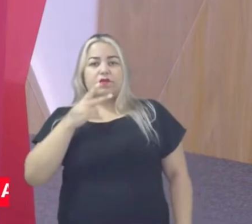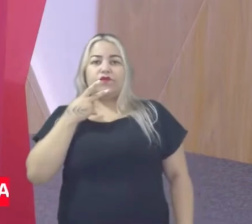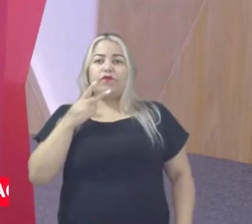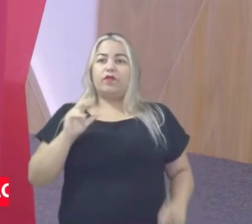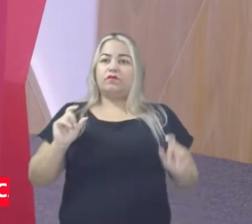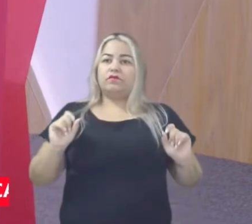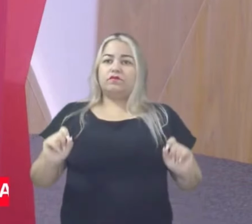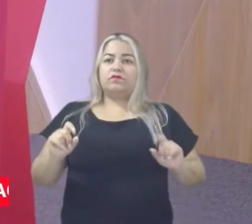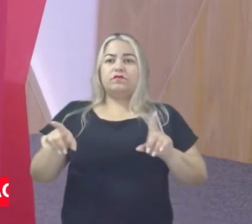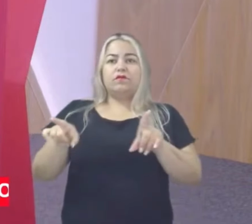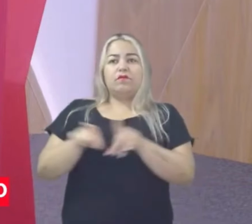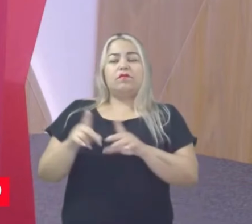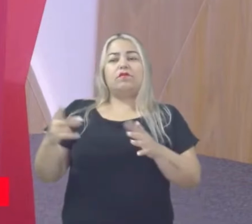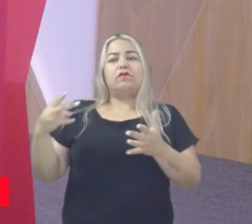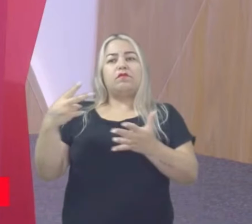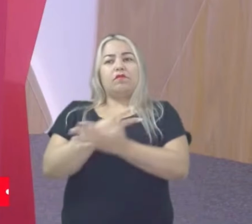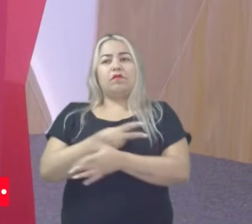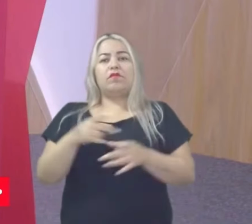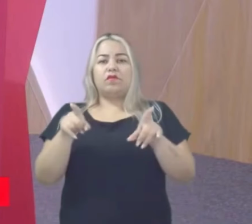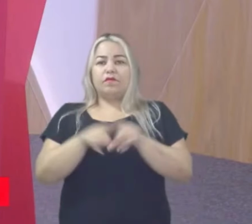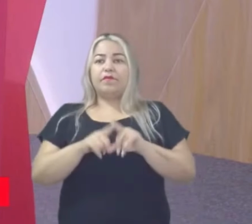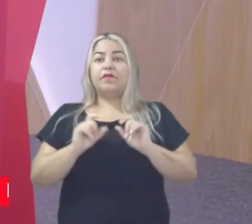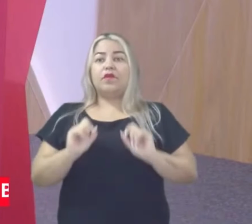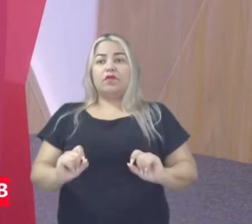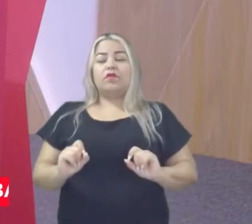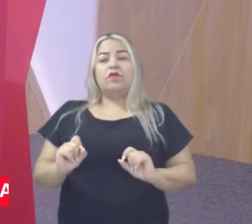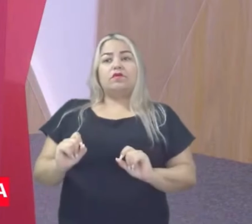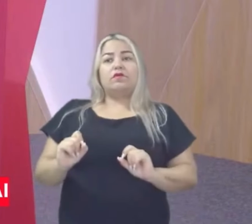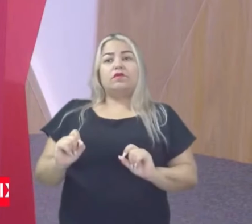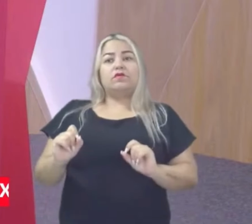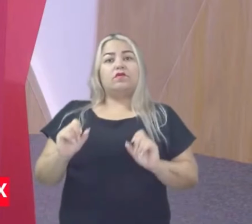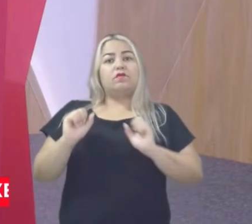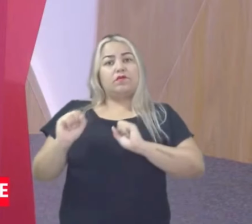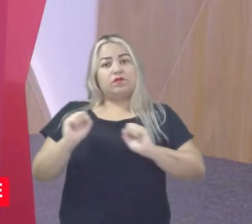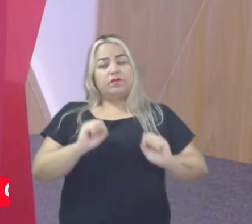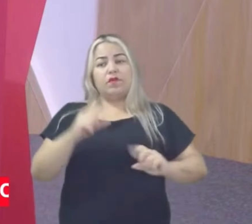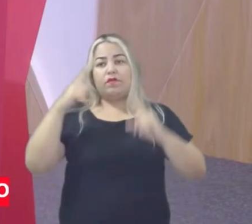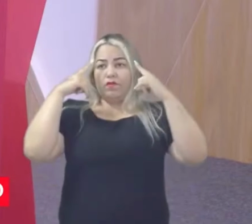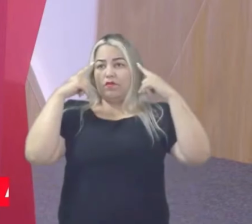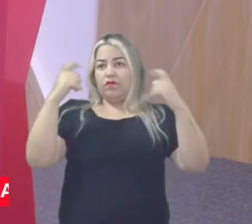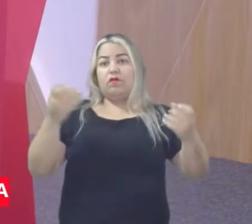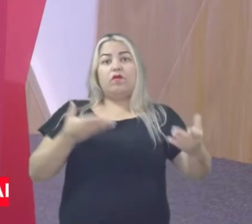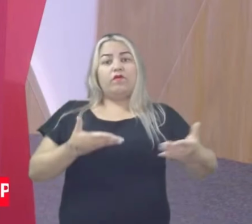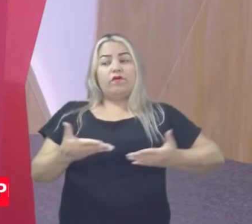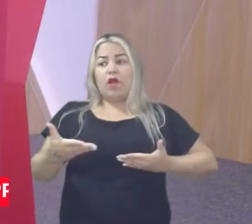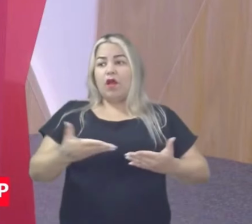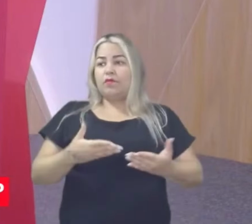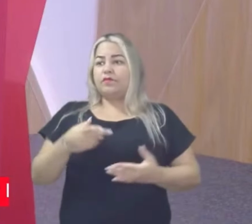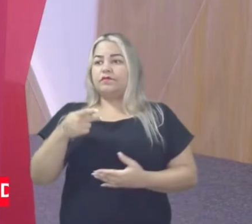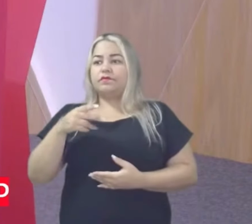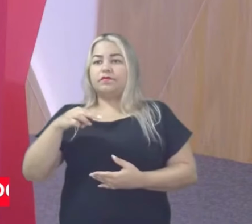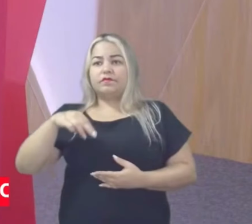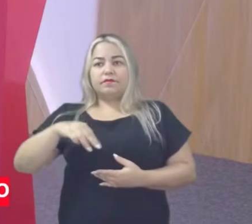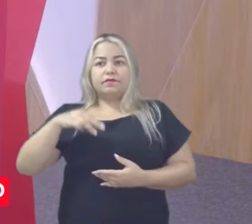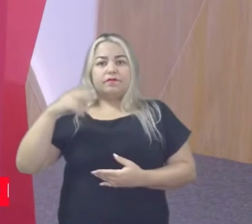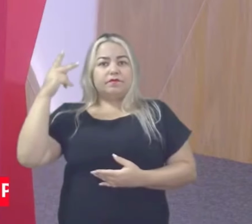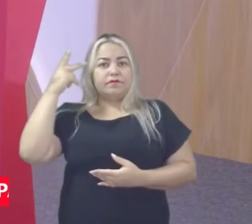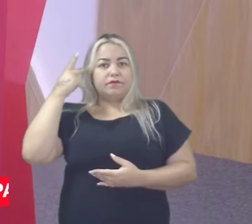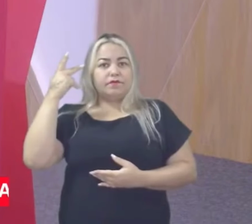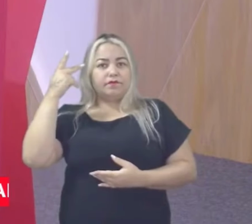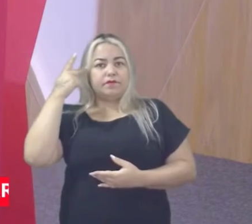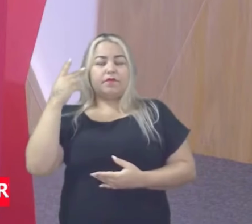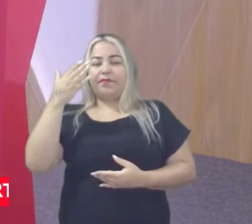sobre essa situação que vem acontecendo, esses recentes casos que vem repercutindo de violência envolvendo a PM paulista. Muito obrigado